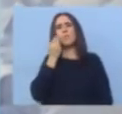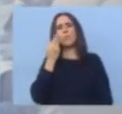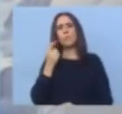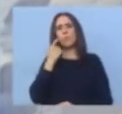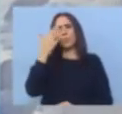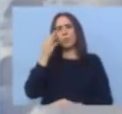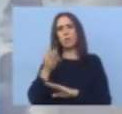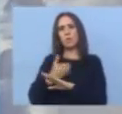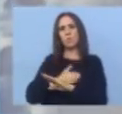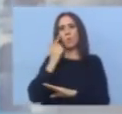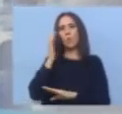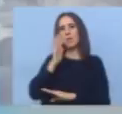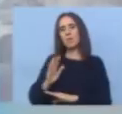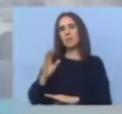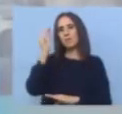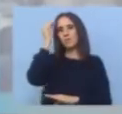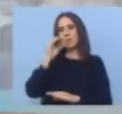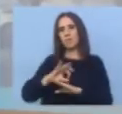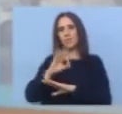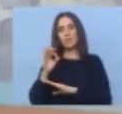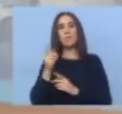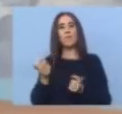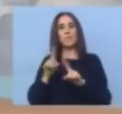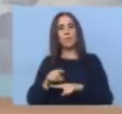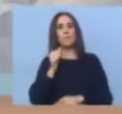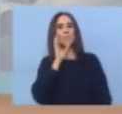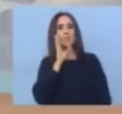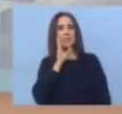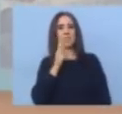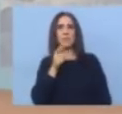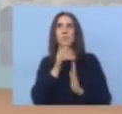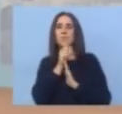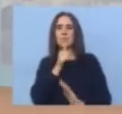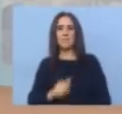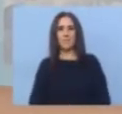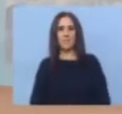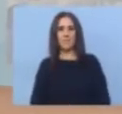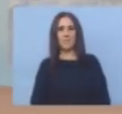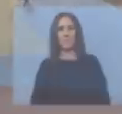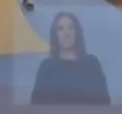Quaresma no Oriente, em terras do sol nascente. Votos de boa tarde. Até amanhã, se Deus quiser.